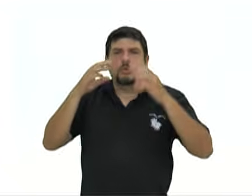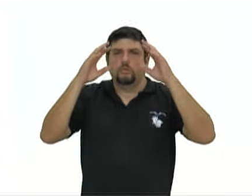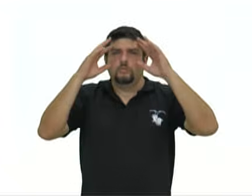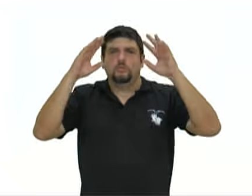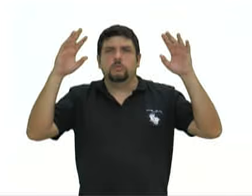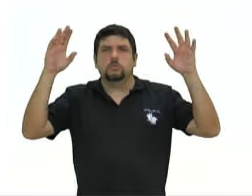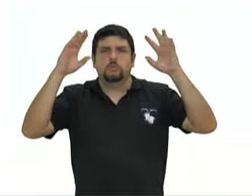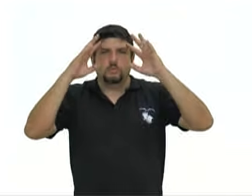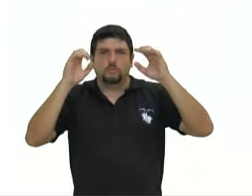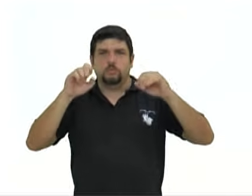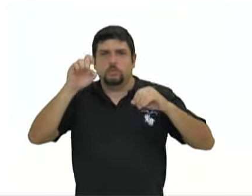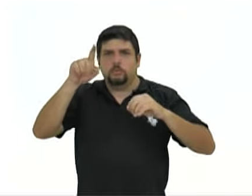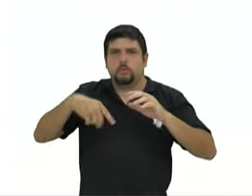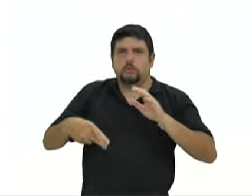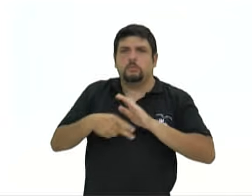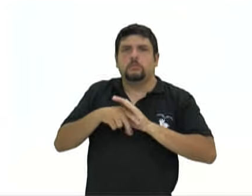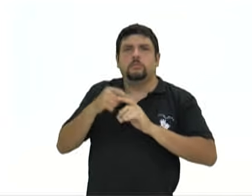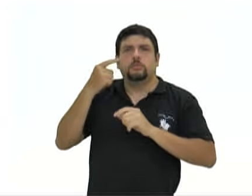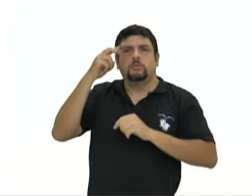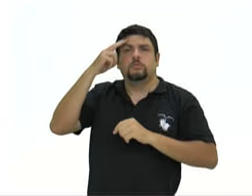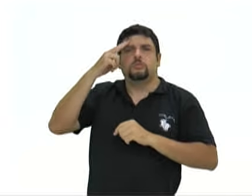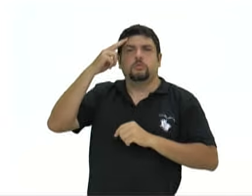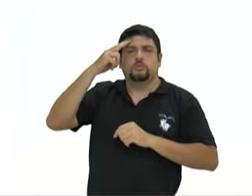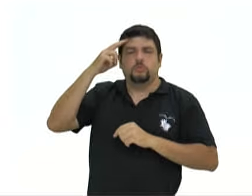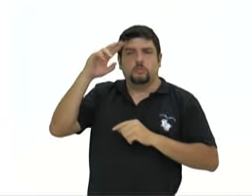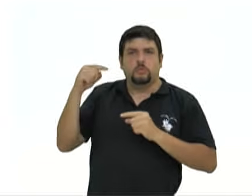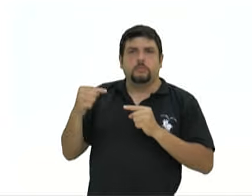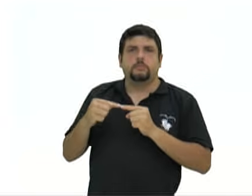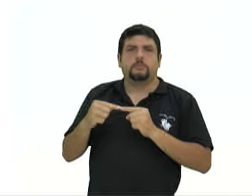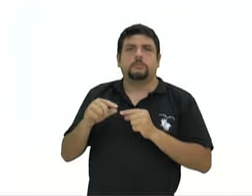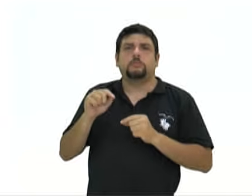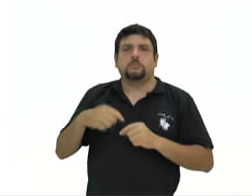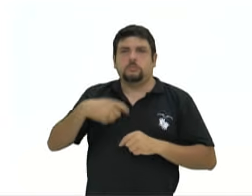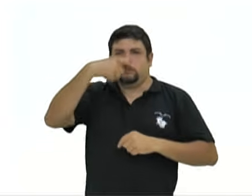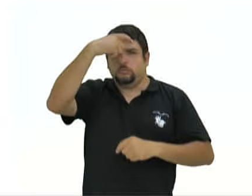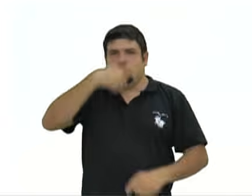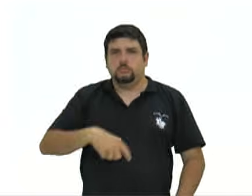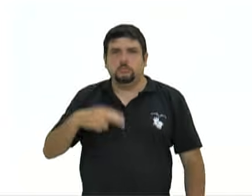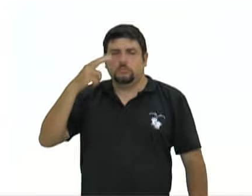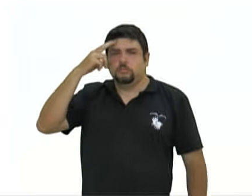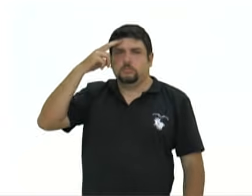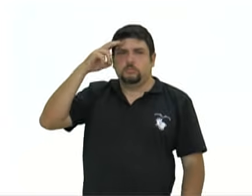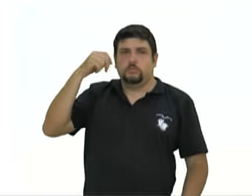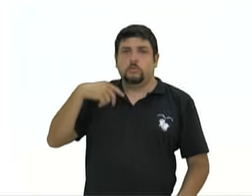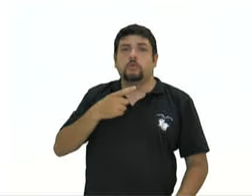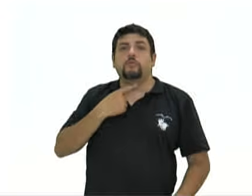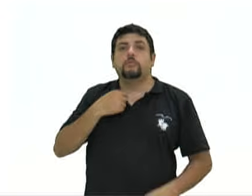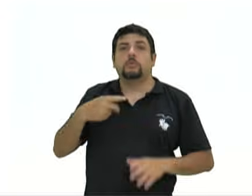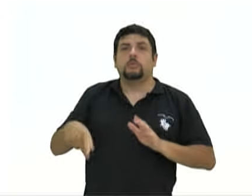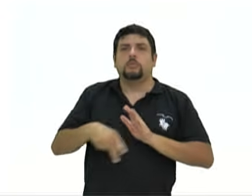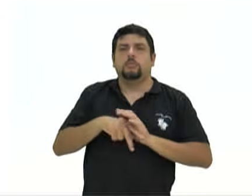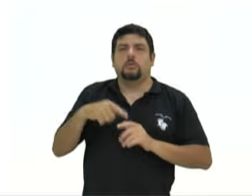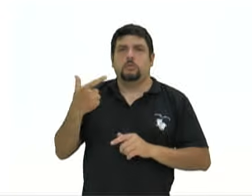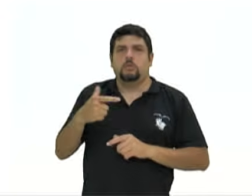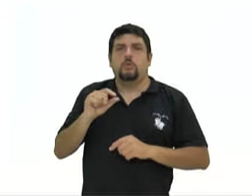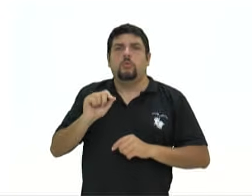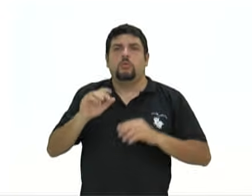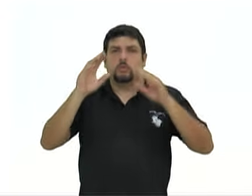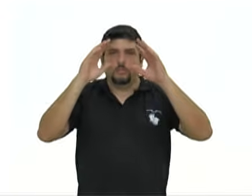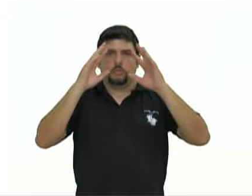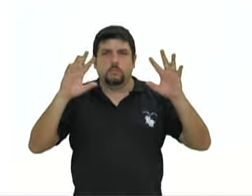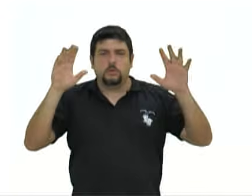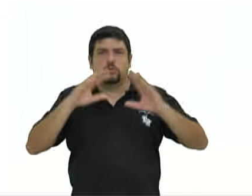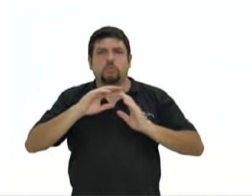a própria mecânica dos sonhos, na qual o sonhador não tem vontade própria, onde as imagens e ações são liberadas.